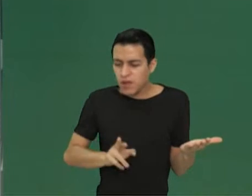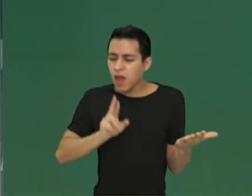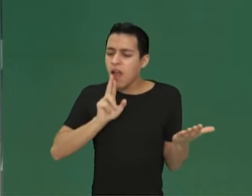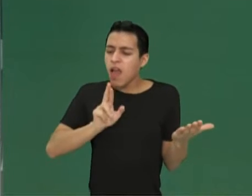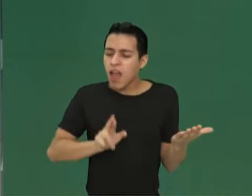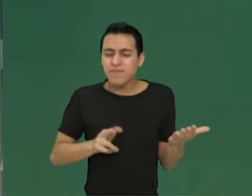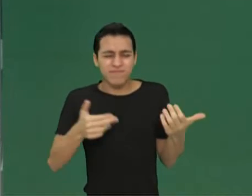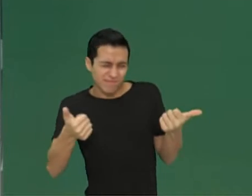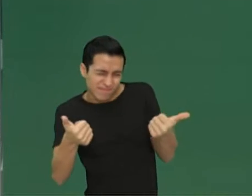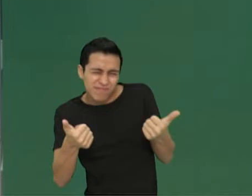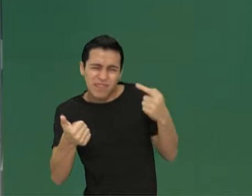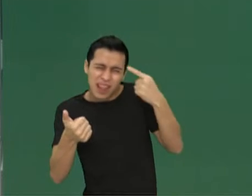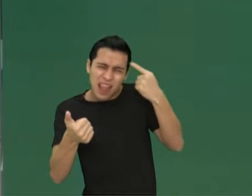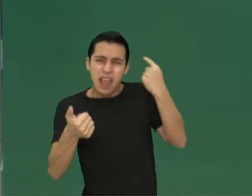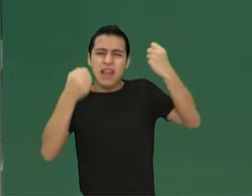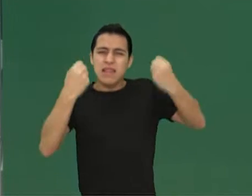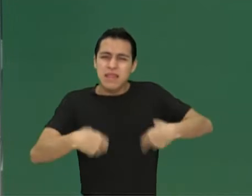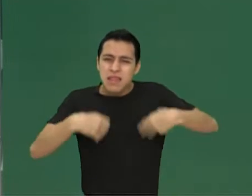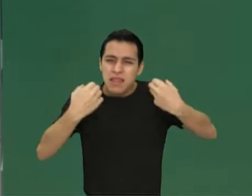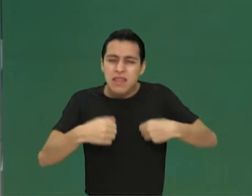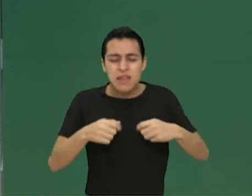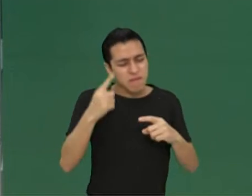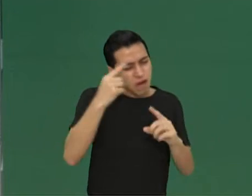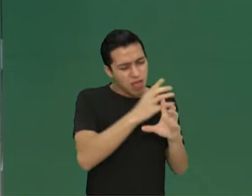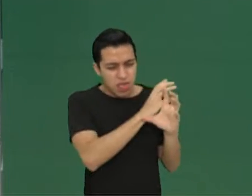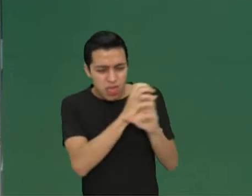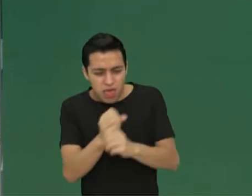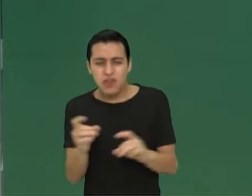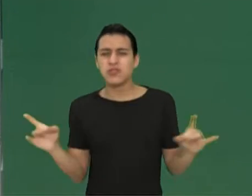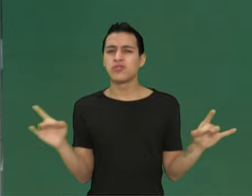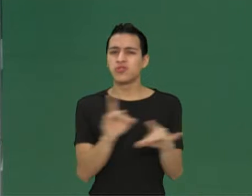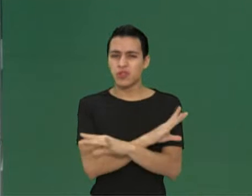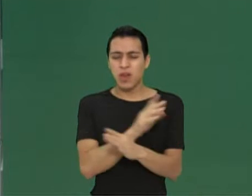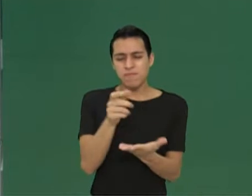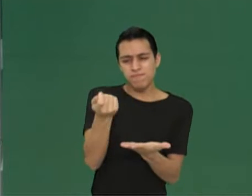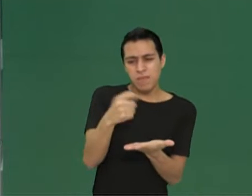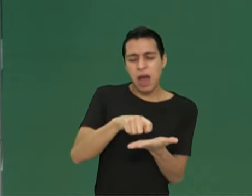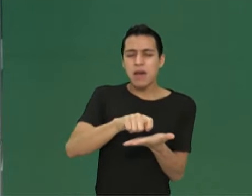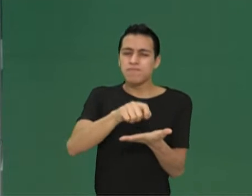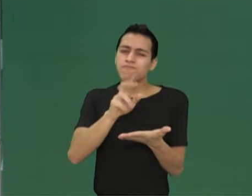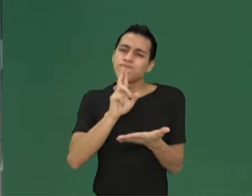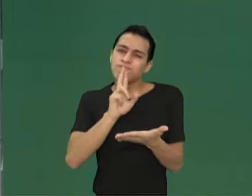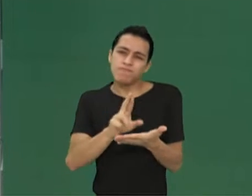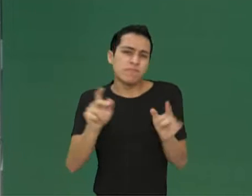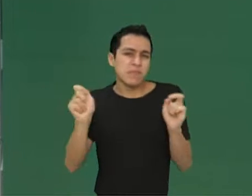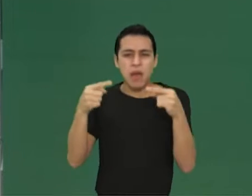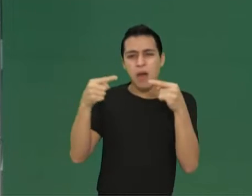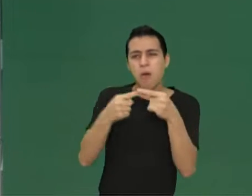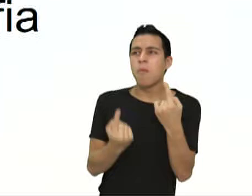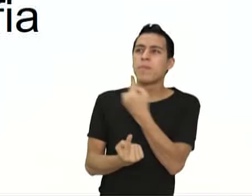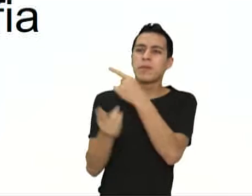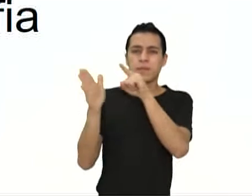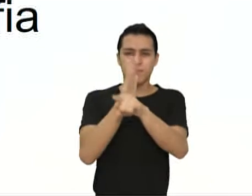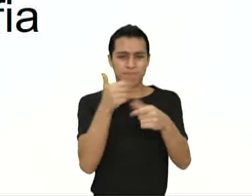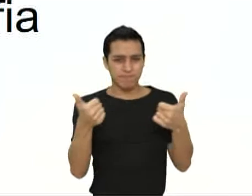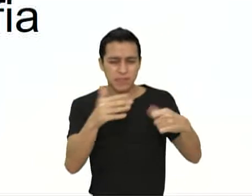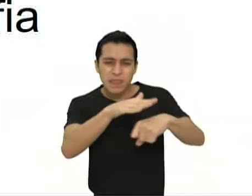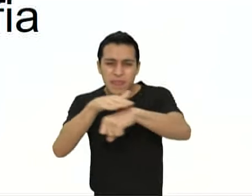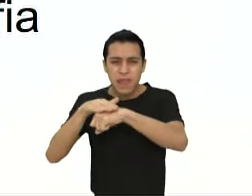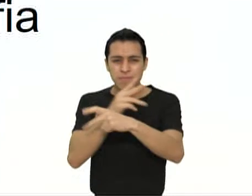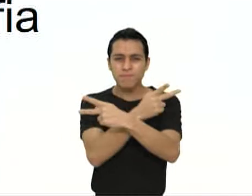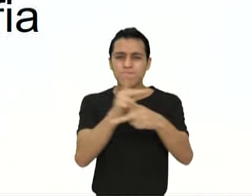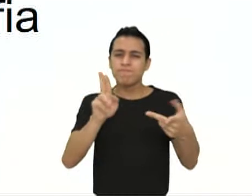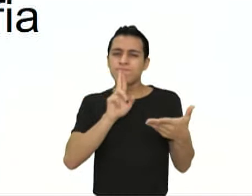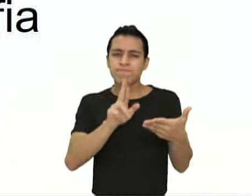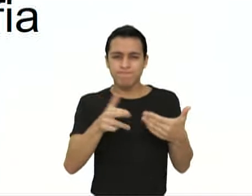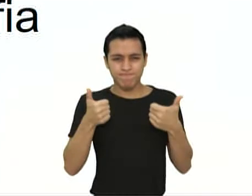tinha comentado, faz uma releitura, dá uma refletida e anota aí, né, uma possível resposta para essa questão. Vou dar um tempo para